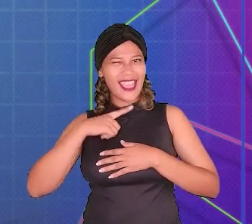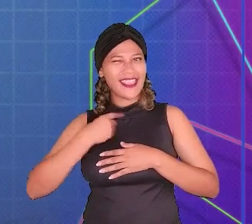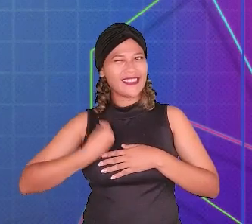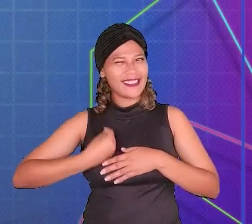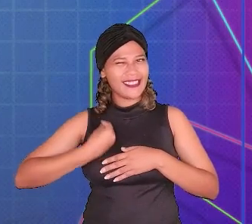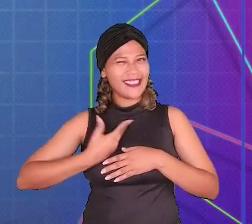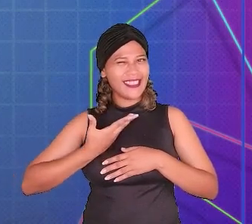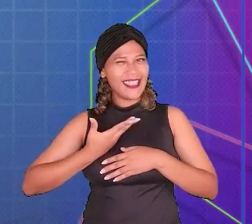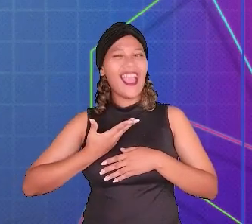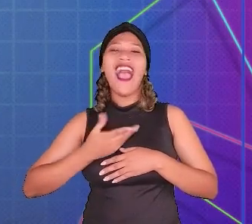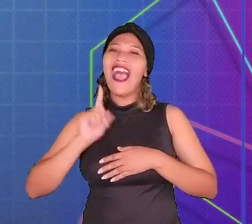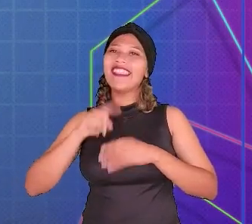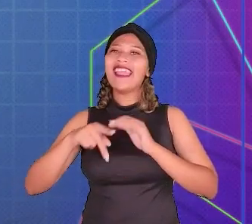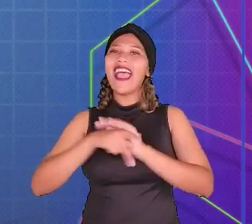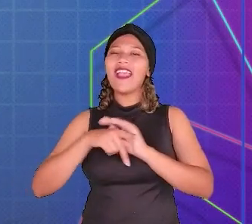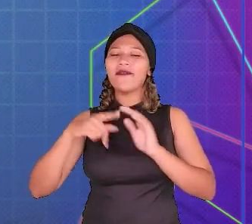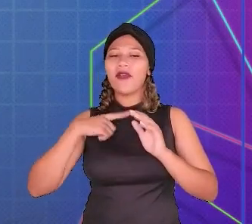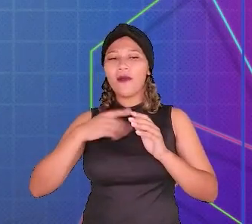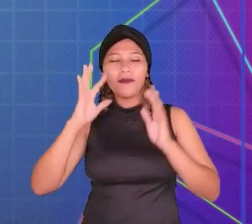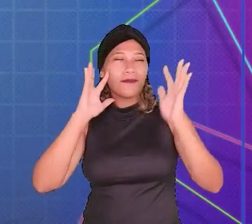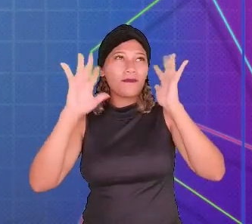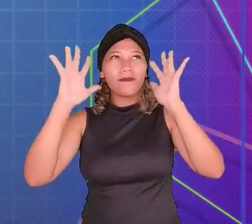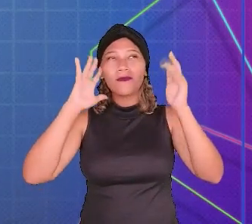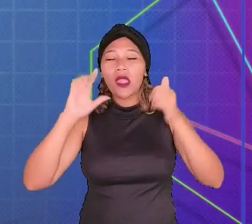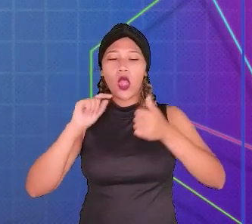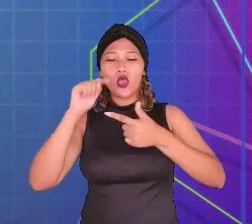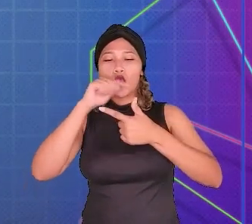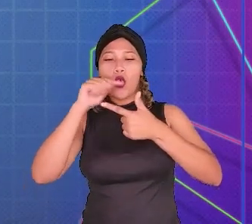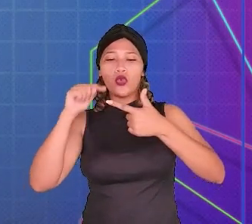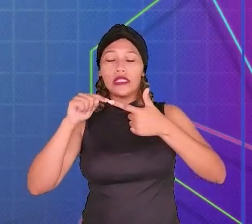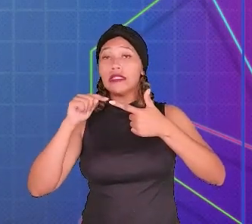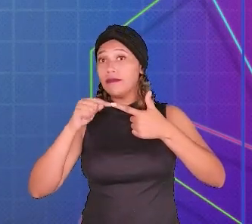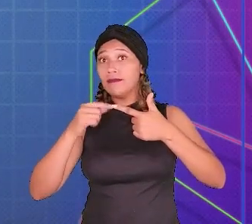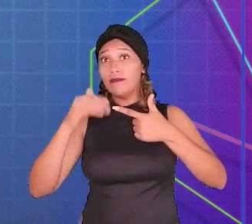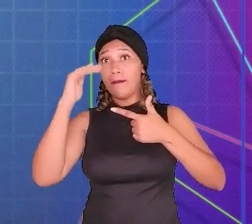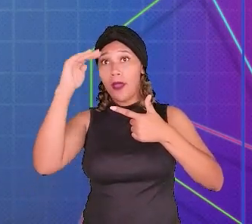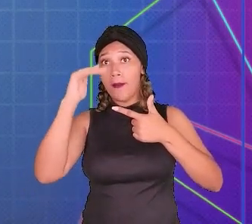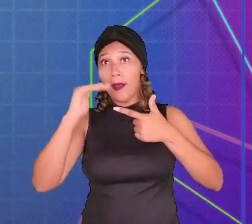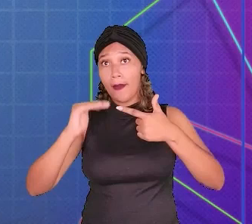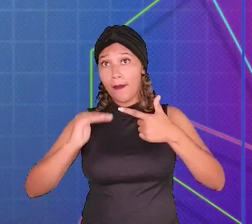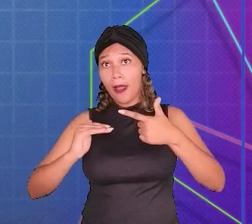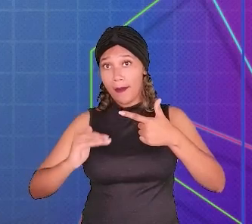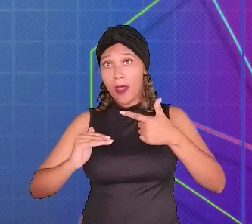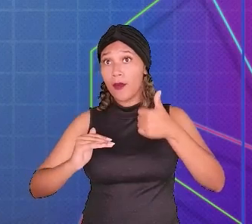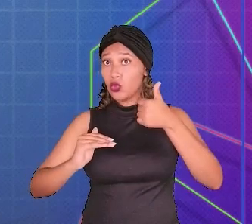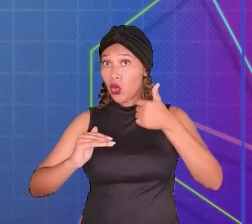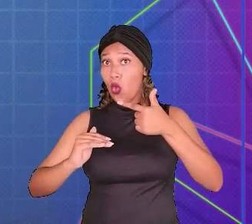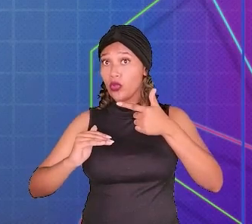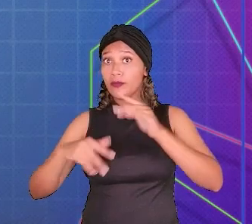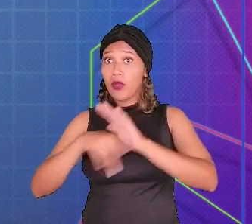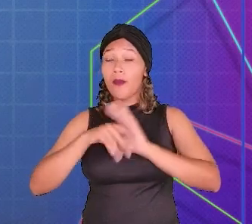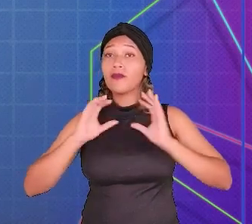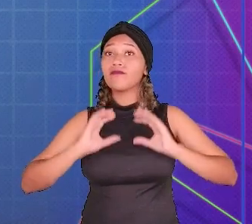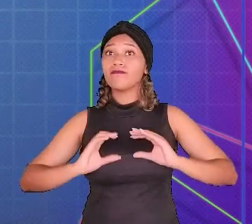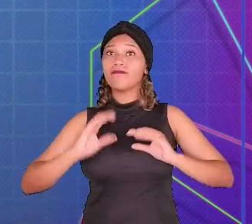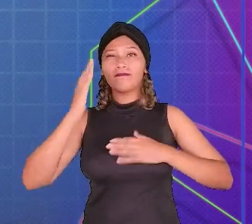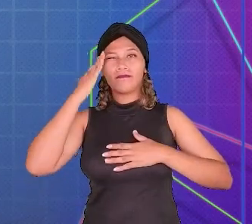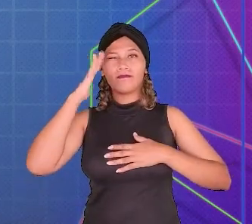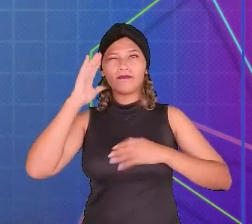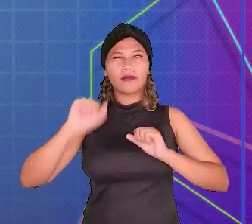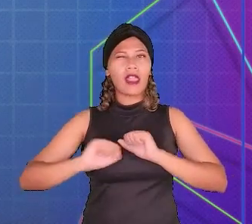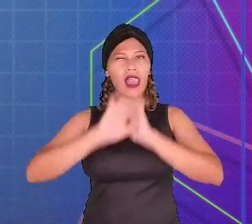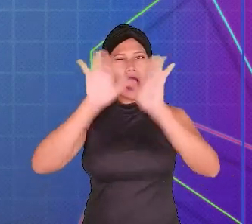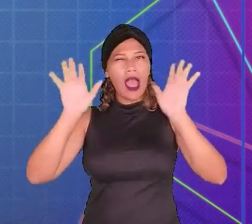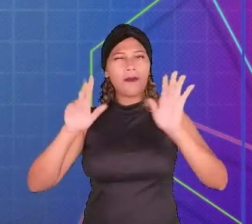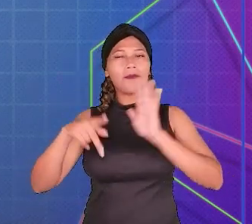aí do lado desenvolveu uma teoria que existem 12 padrões entre as pessoas. 12 tipos de comportamento que podem ser vistos